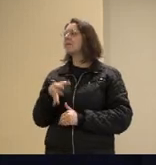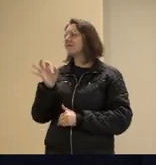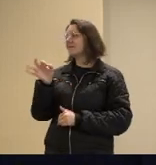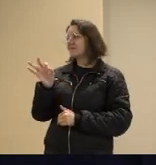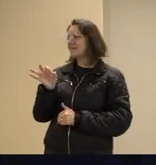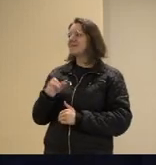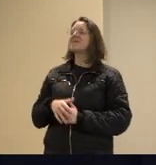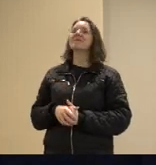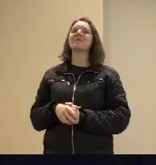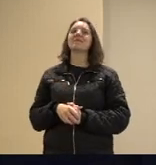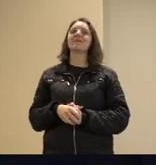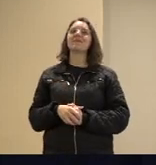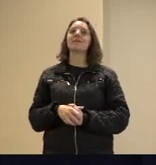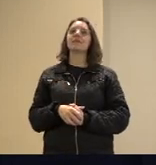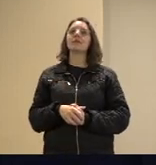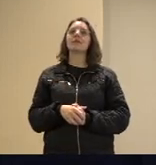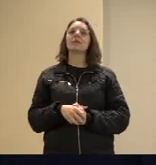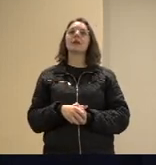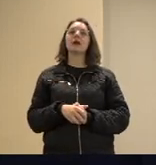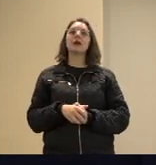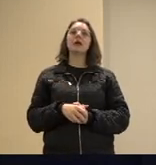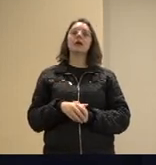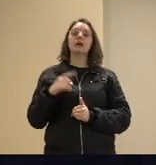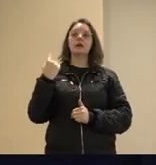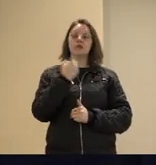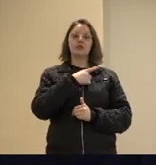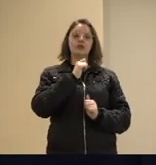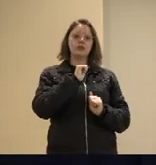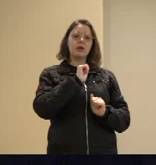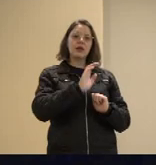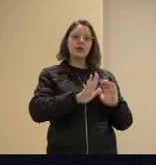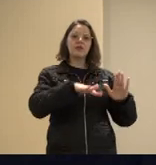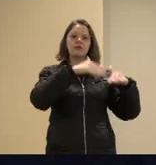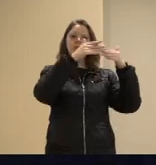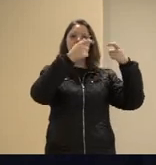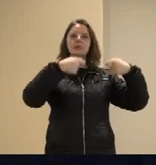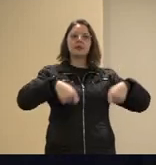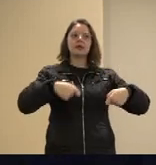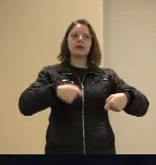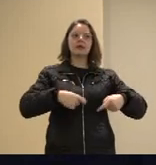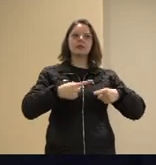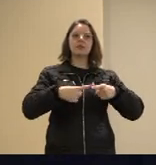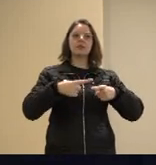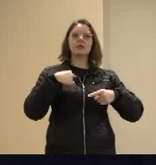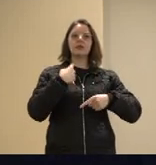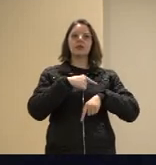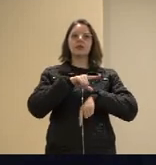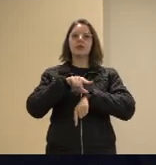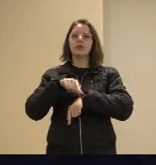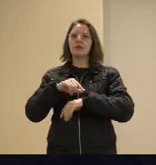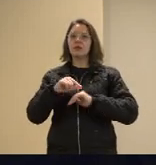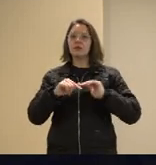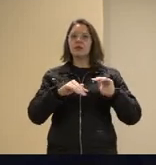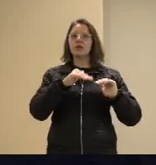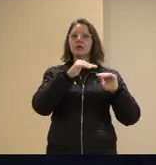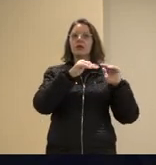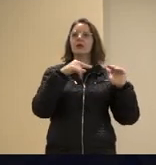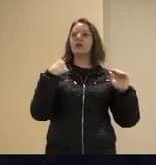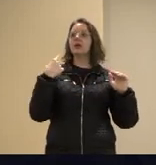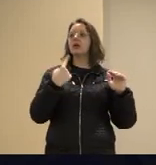Perfeitamente. E essa evolução é necessária porque nós estamos lá no, como eu vou parafrasear algumas pessoas, né?